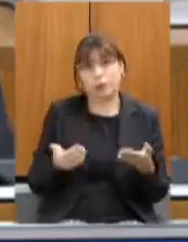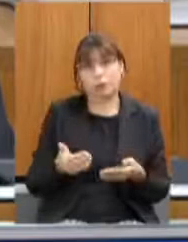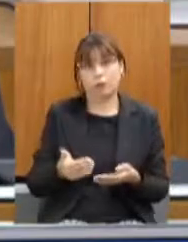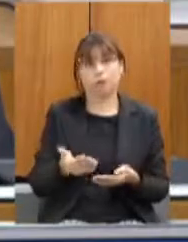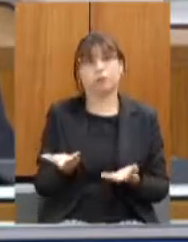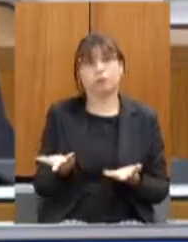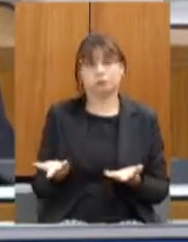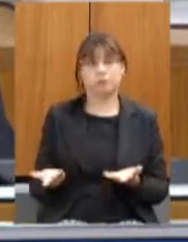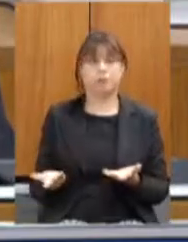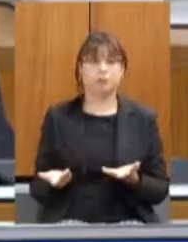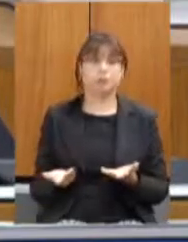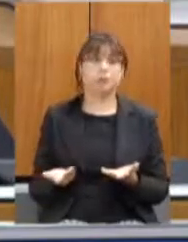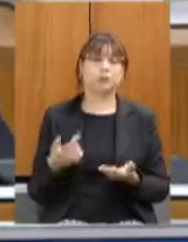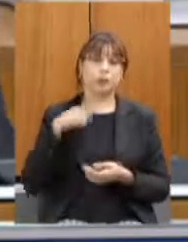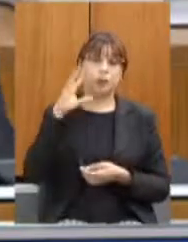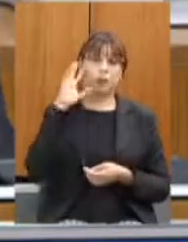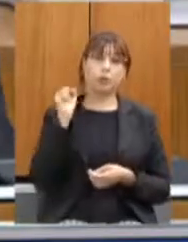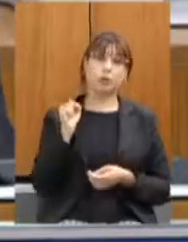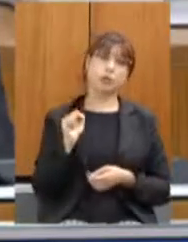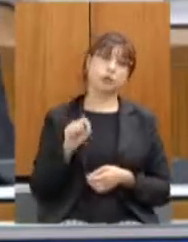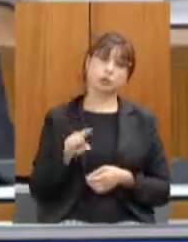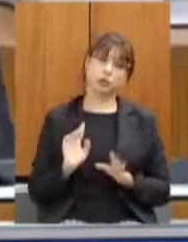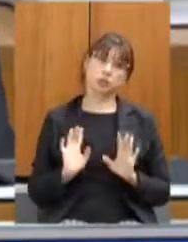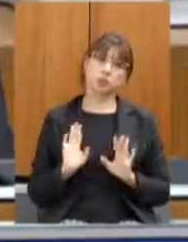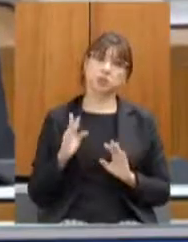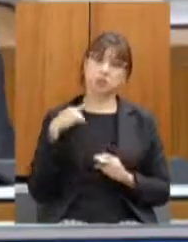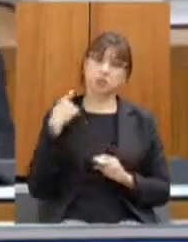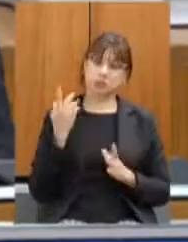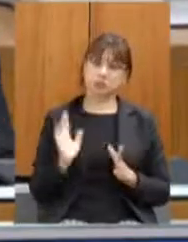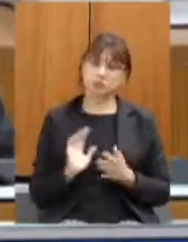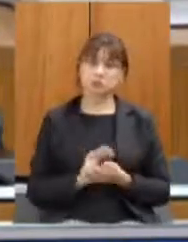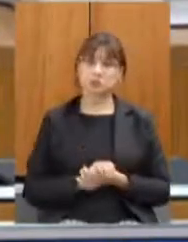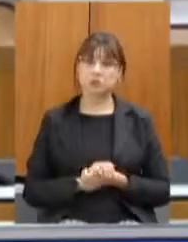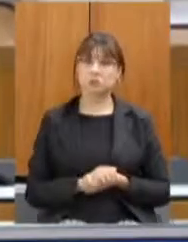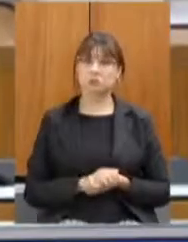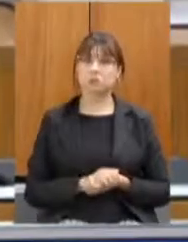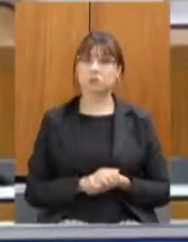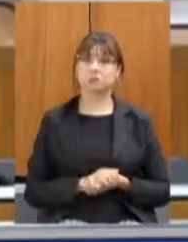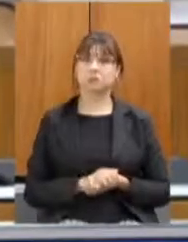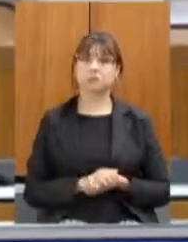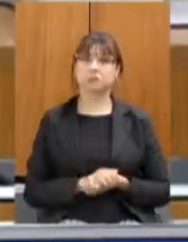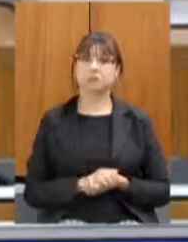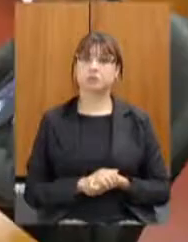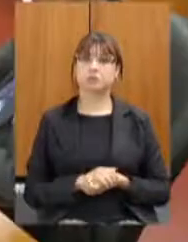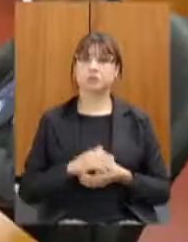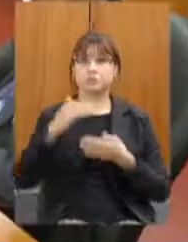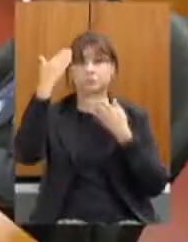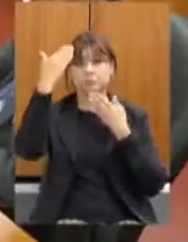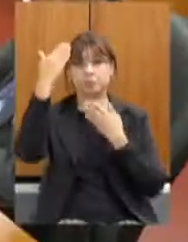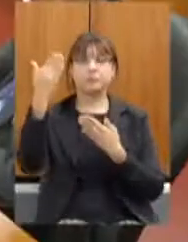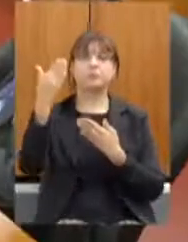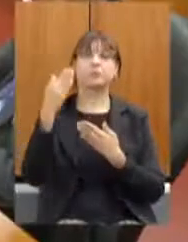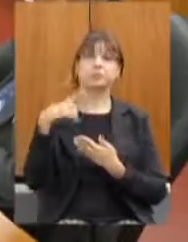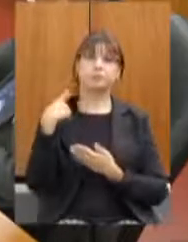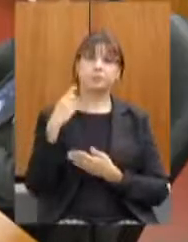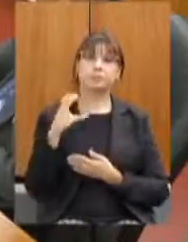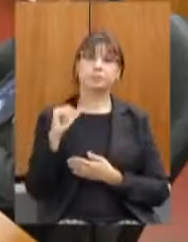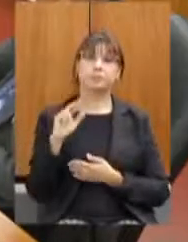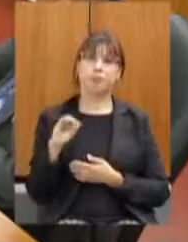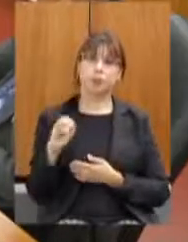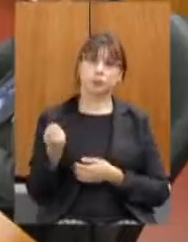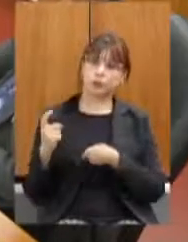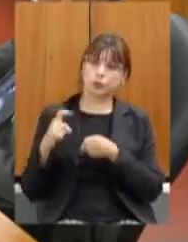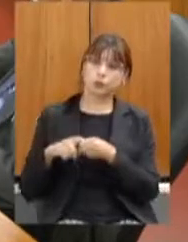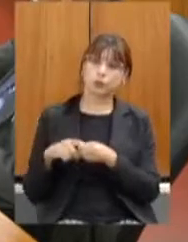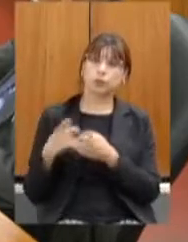então basicamente eu acredito que seria isso E aí e obrigado do teu carro seu retorno a